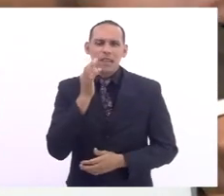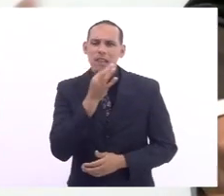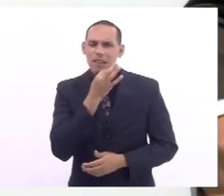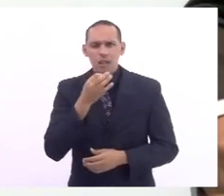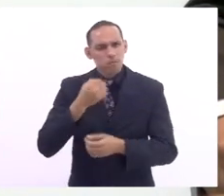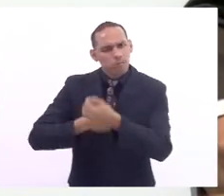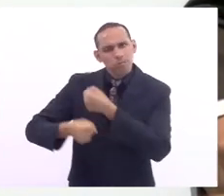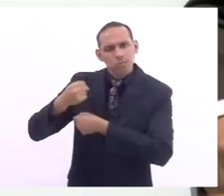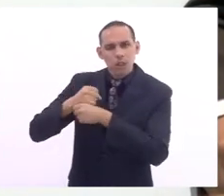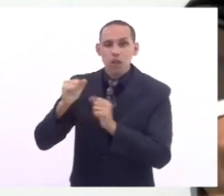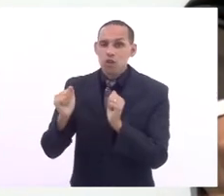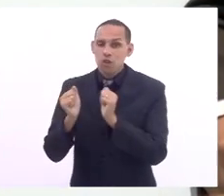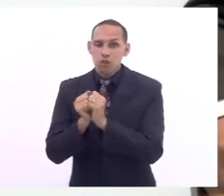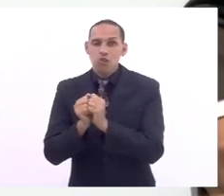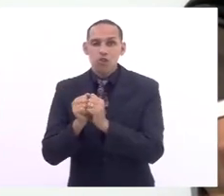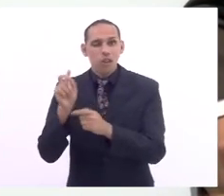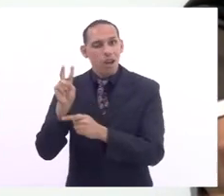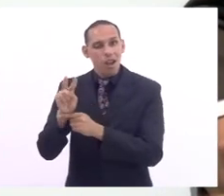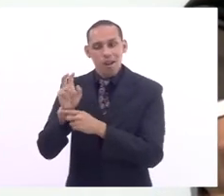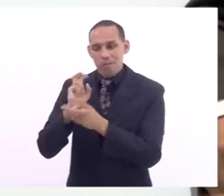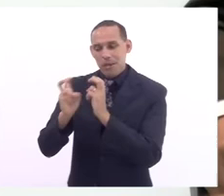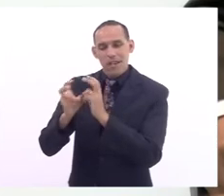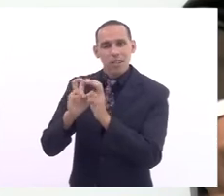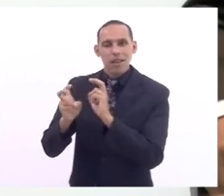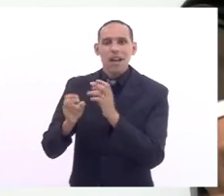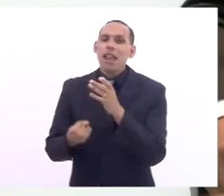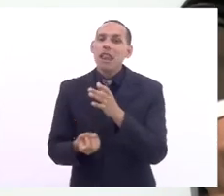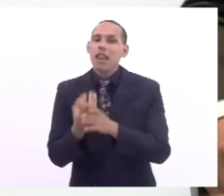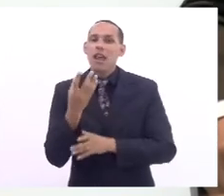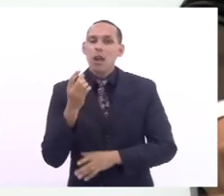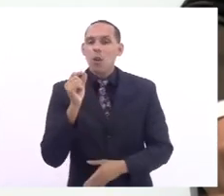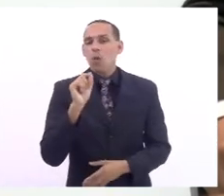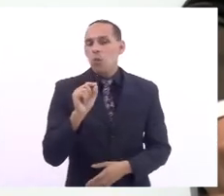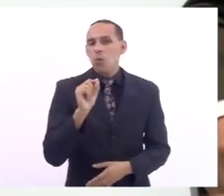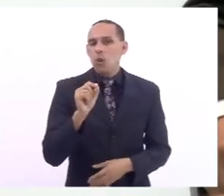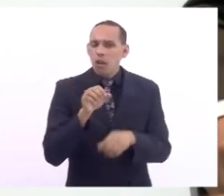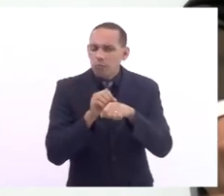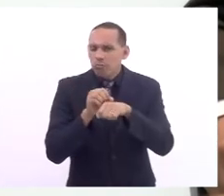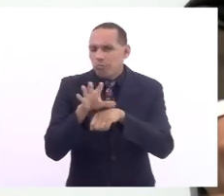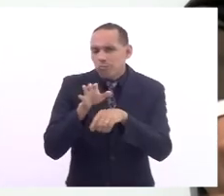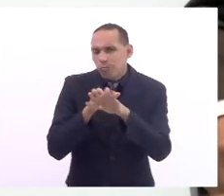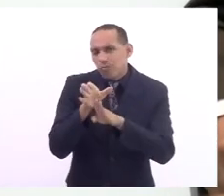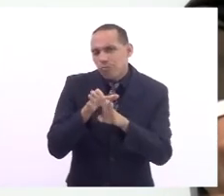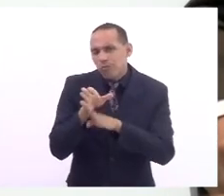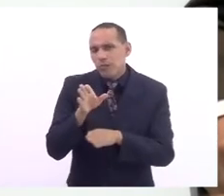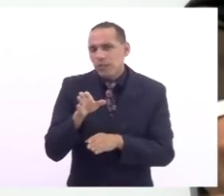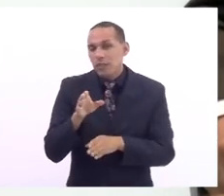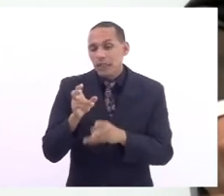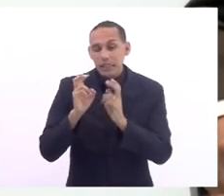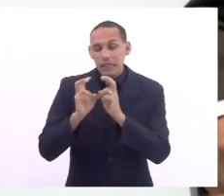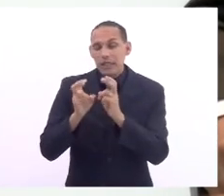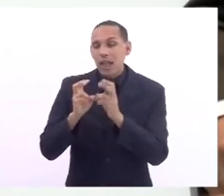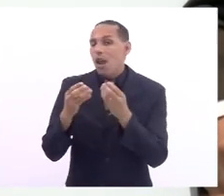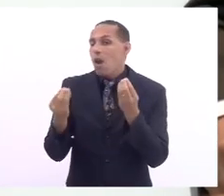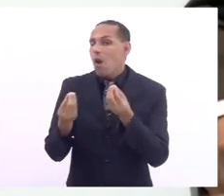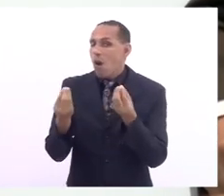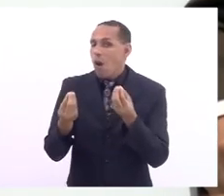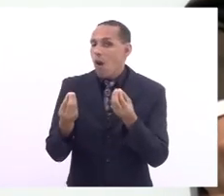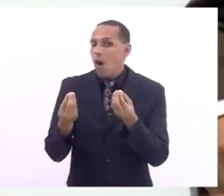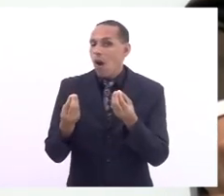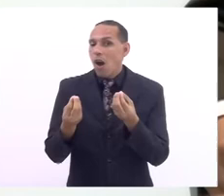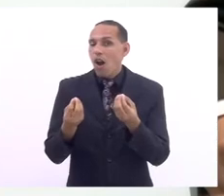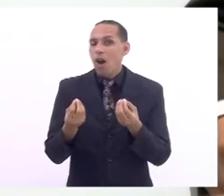ano passado junto com Observatório dos trens a gente já tinha lançado uma recomendação sobre a situação dos trens apontando que a